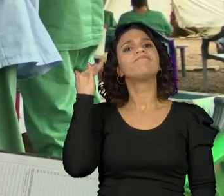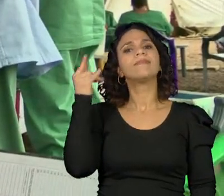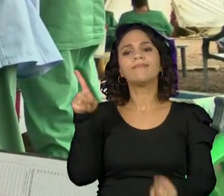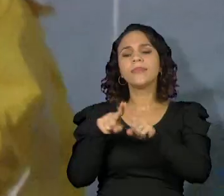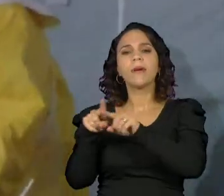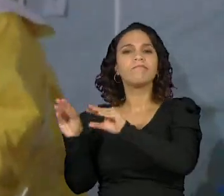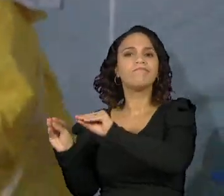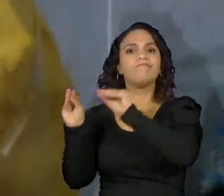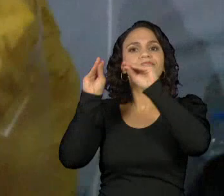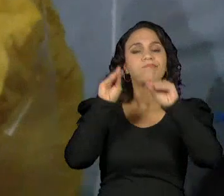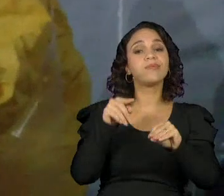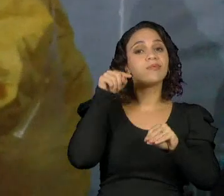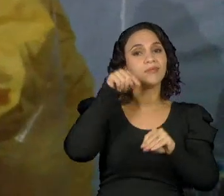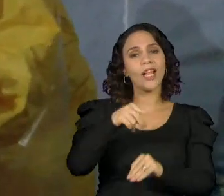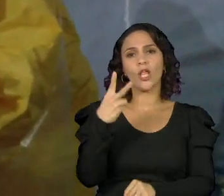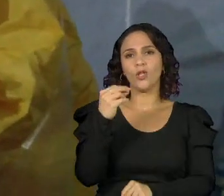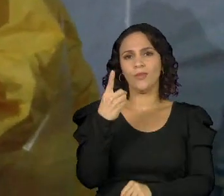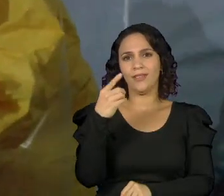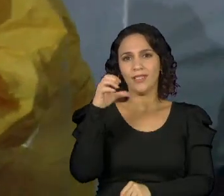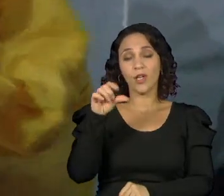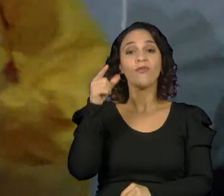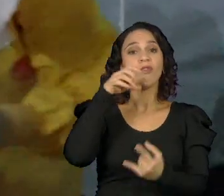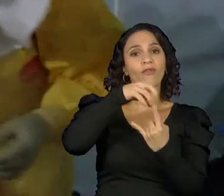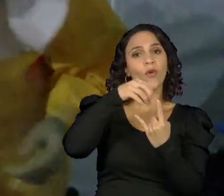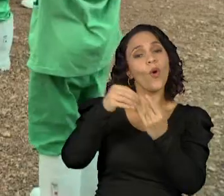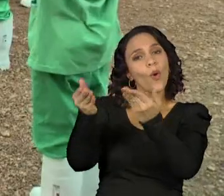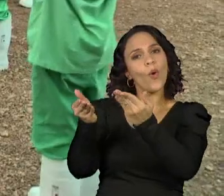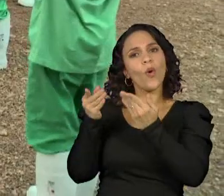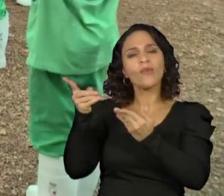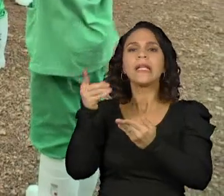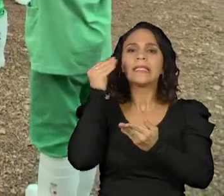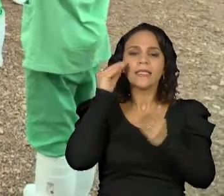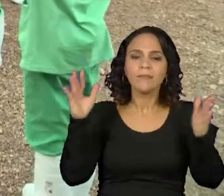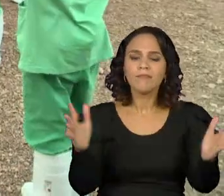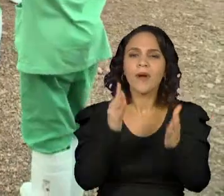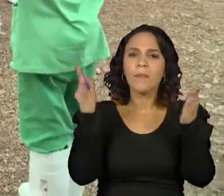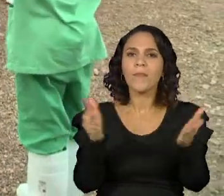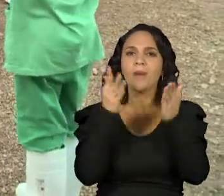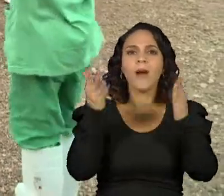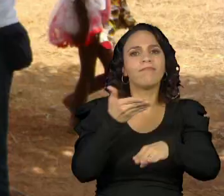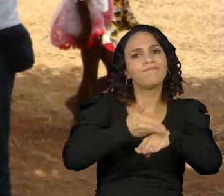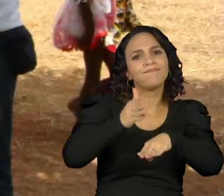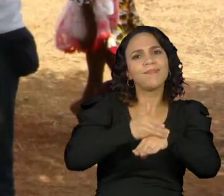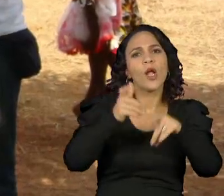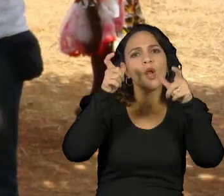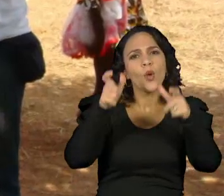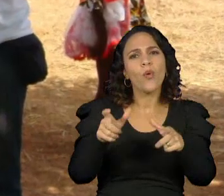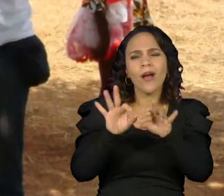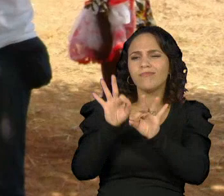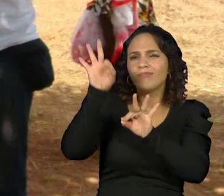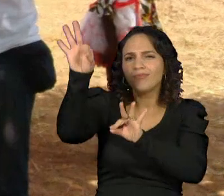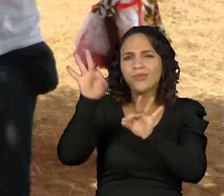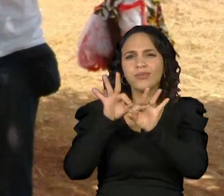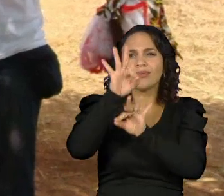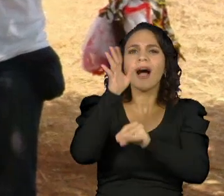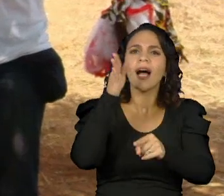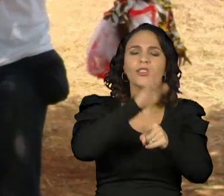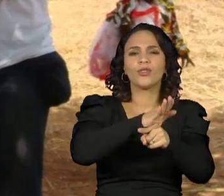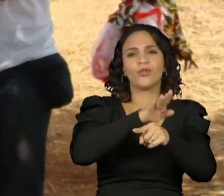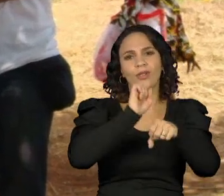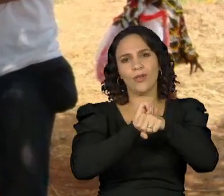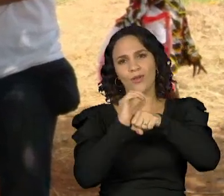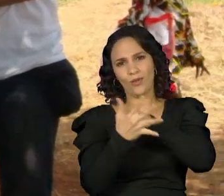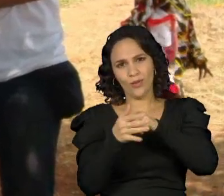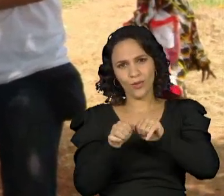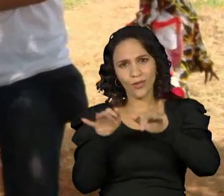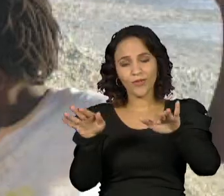a convite da Fiocruz, preparou profissionais de saúde para trabalhar em áreas remotas. Mantendo o brilho nos olhos, o carinho